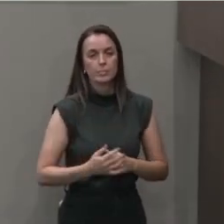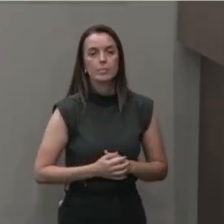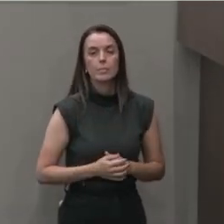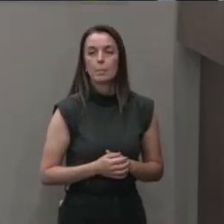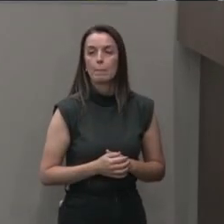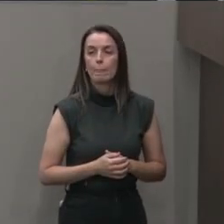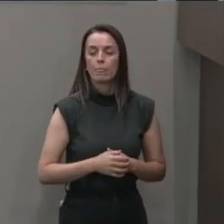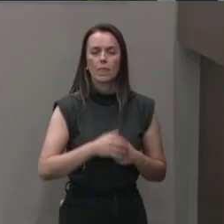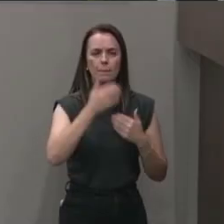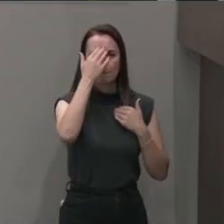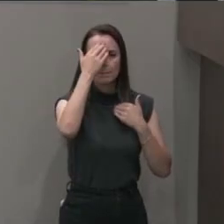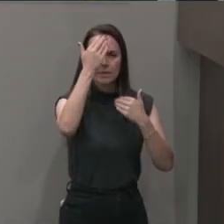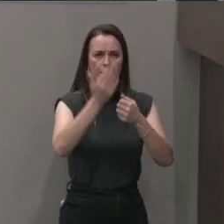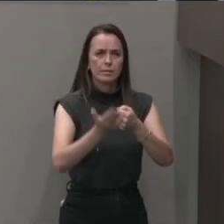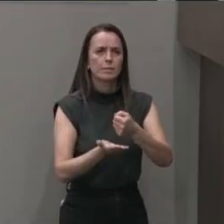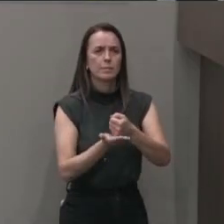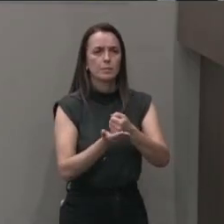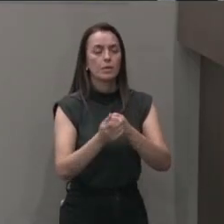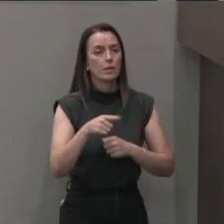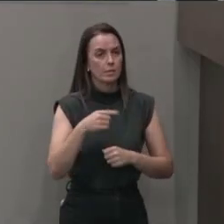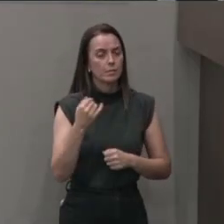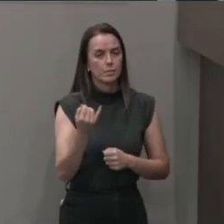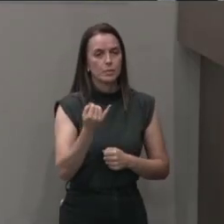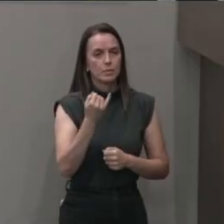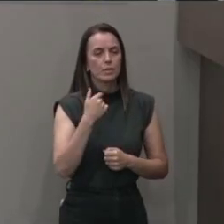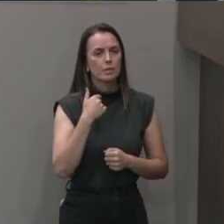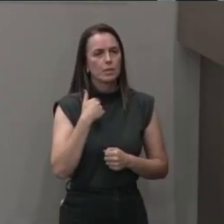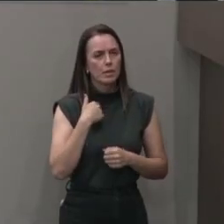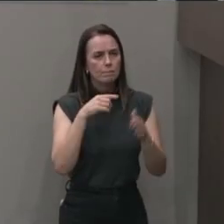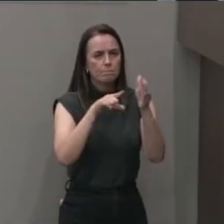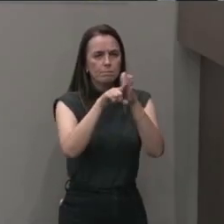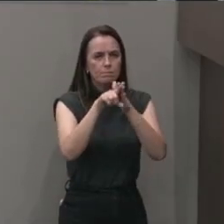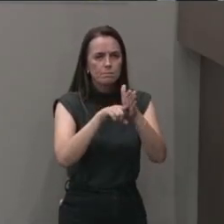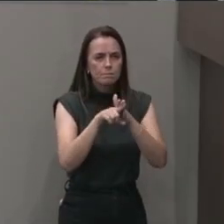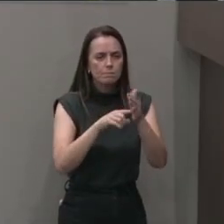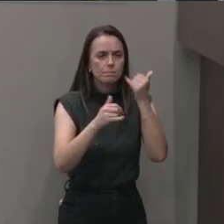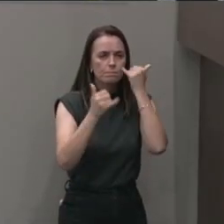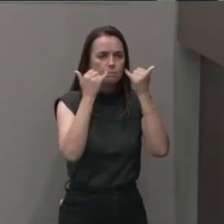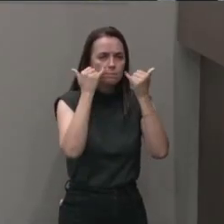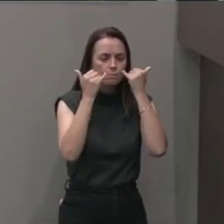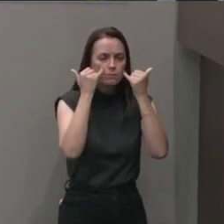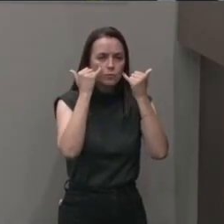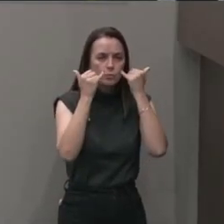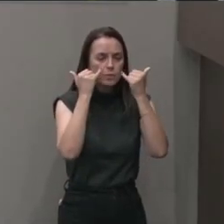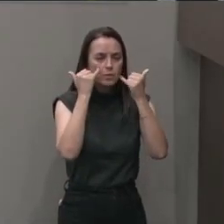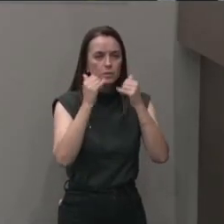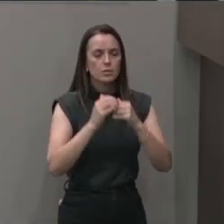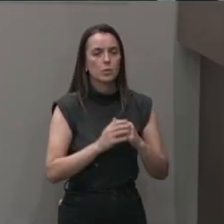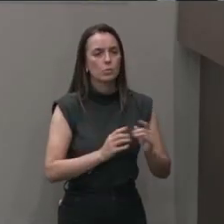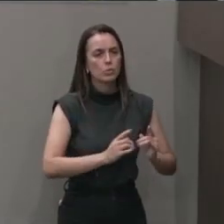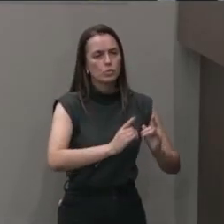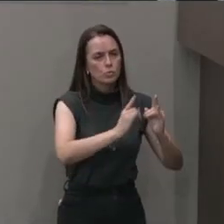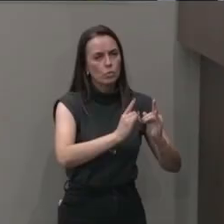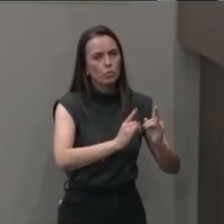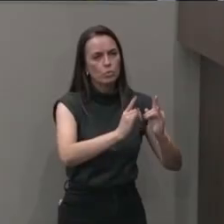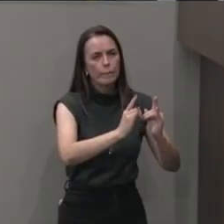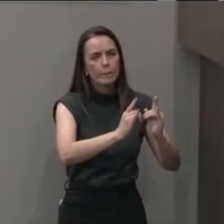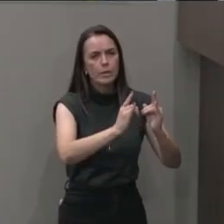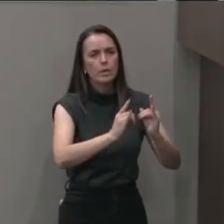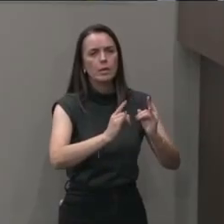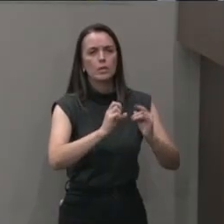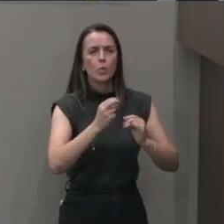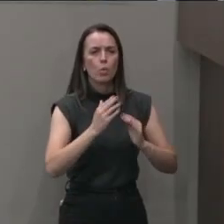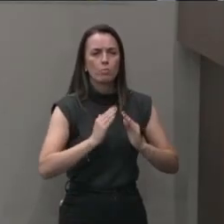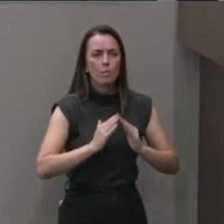Obrigado pelo seu apoio. É muito importante, eu procurei me informar com muitos condomínios, e os condomínios, na sua ampla maioria, se não